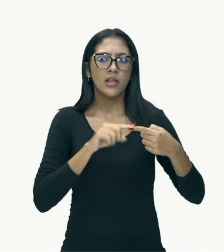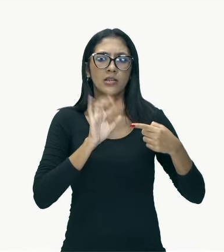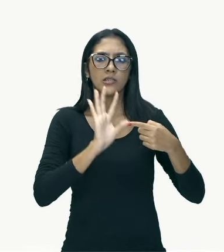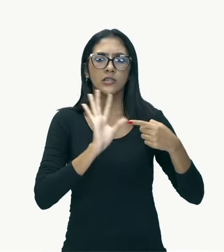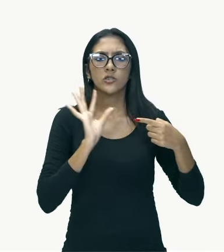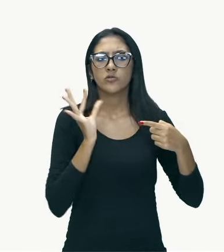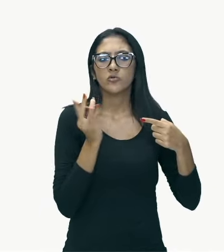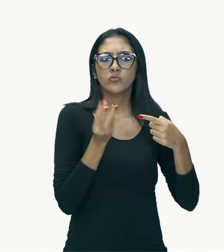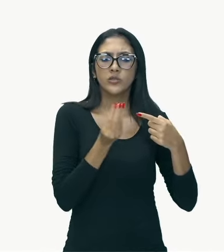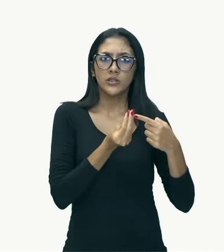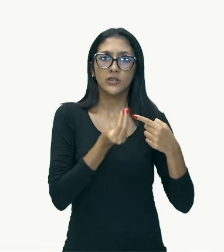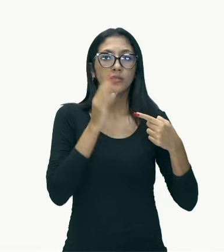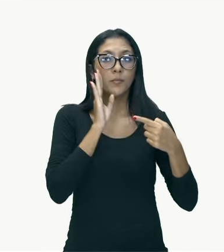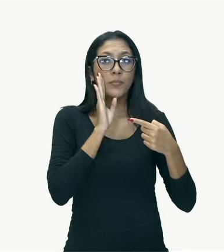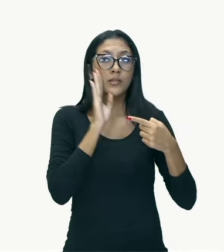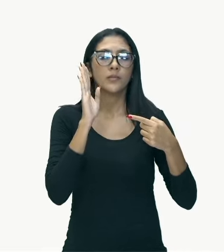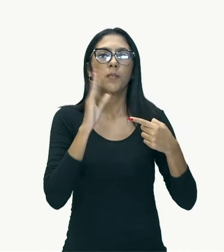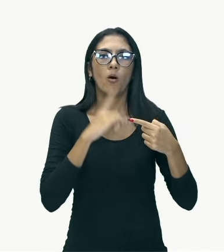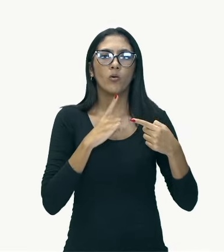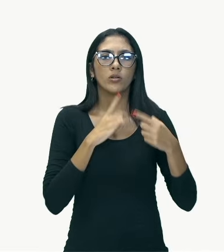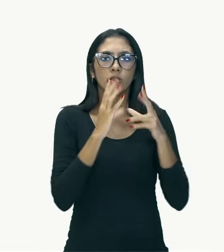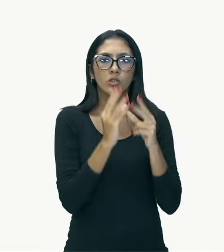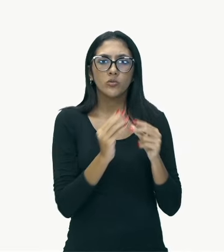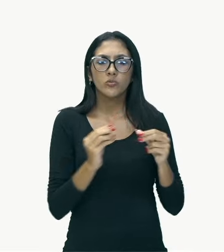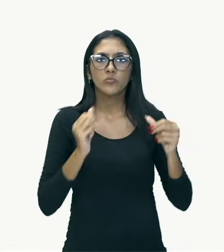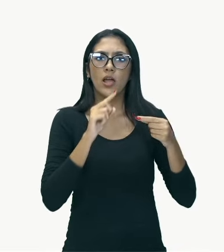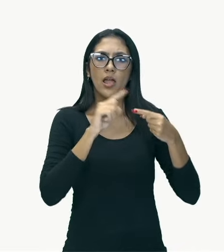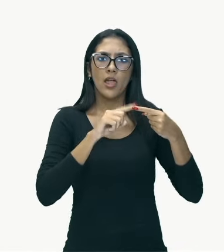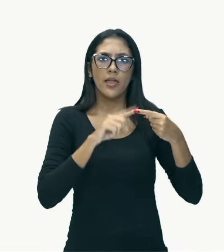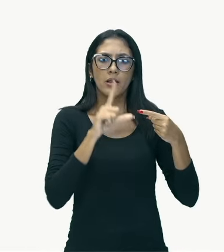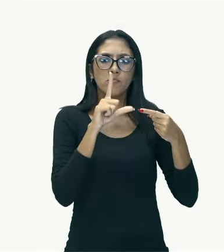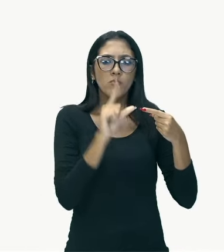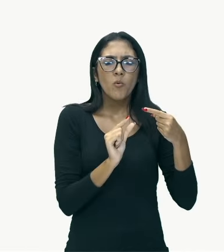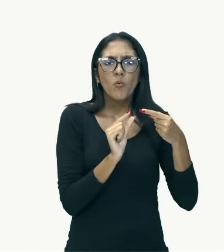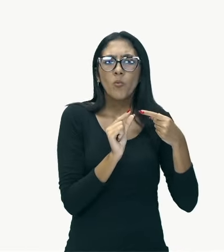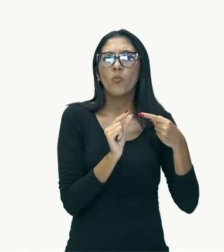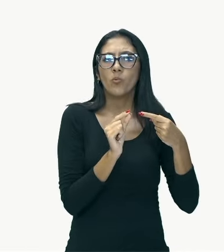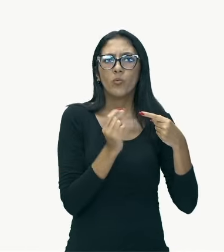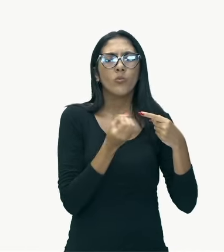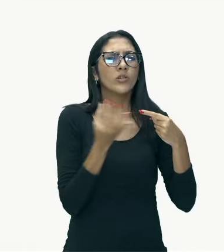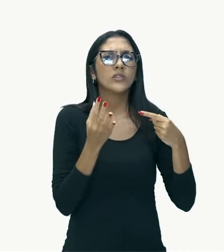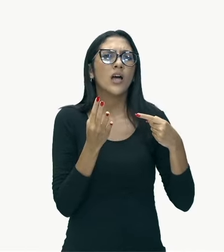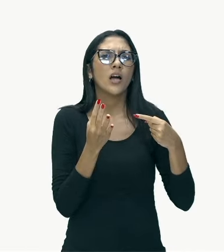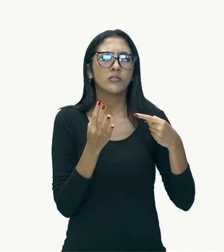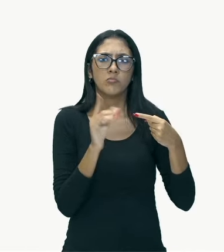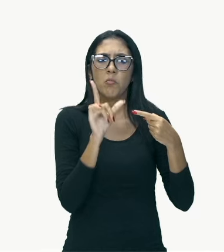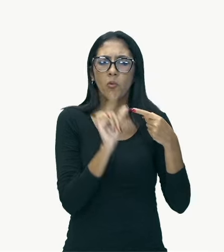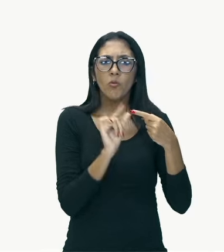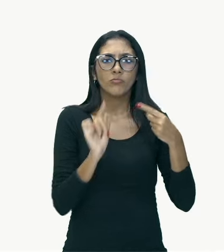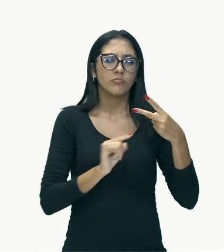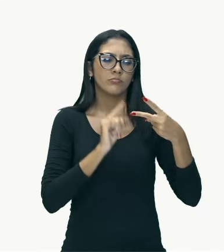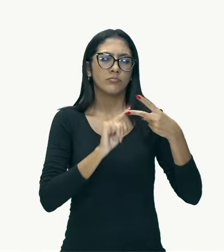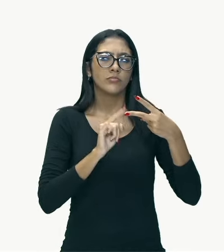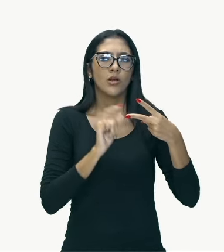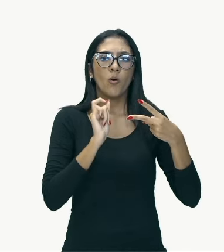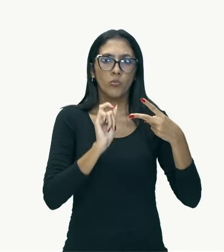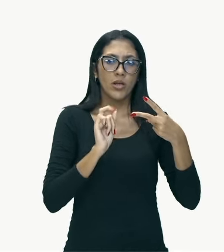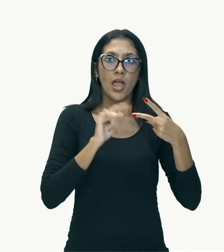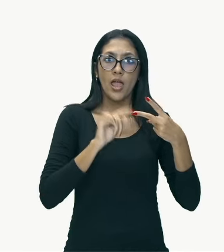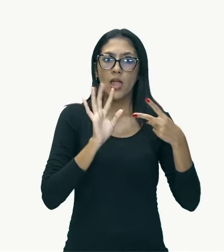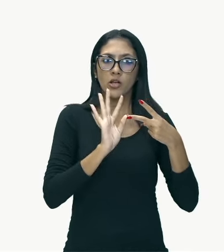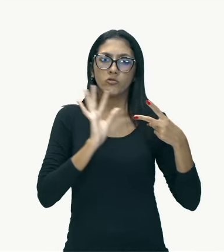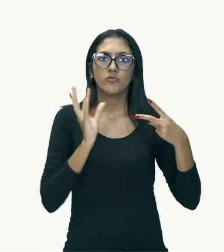substância dissolvida e ele está em menor quantidade, tá? No sistema. E o solvente é a